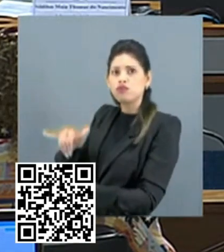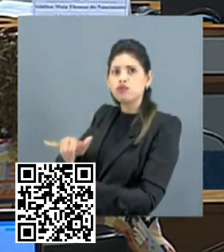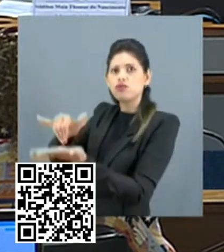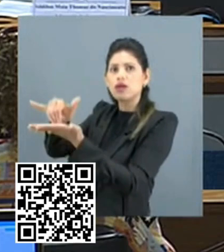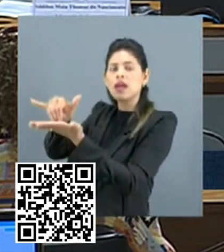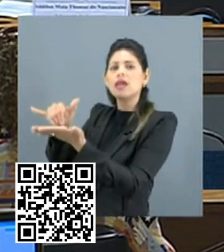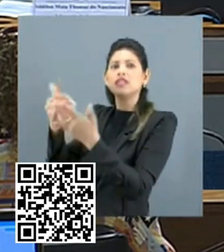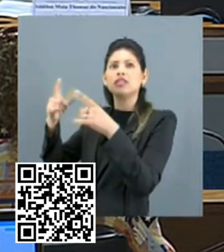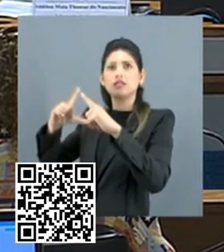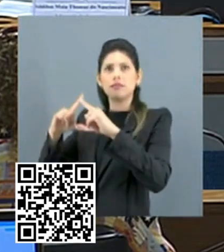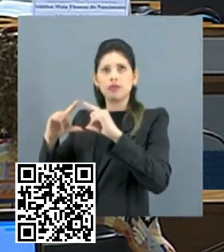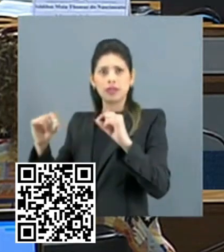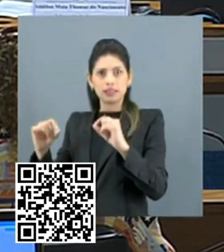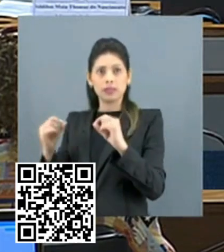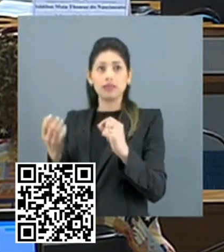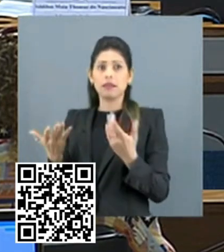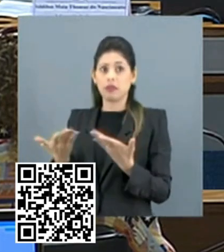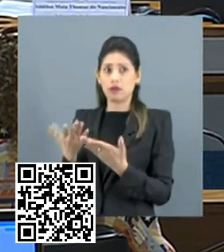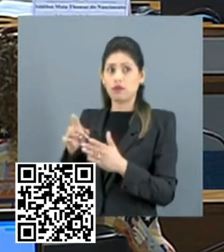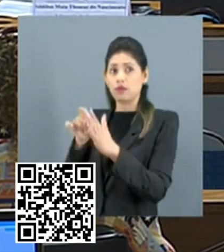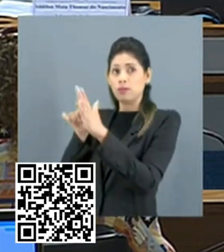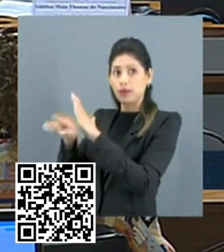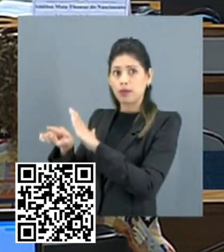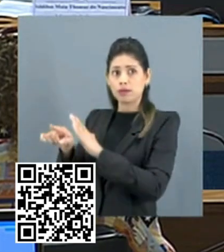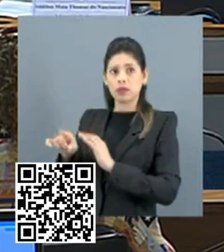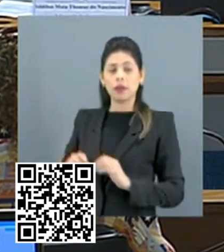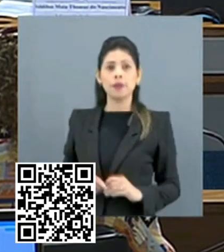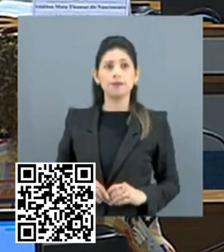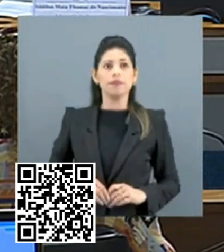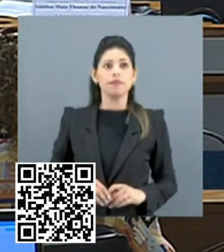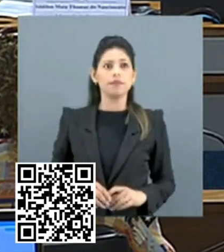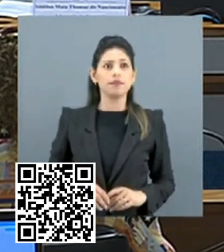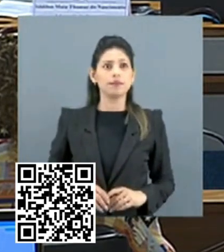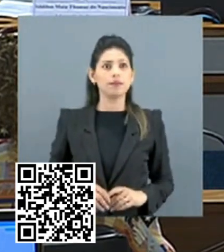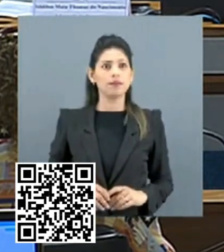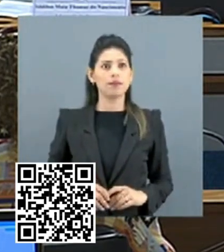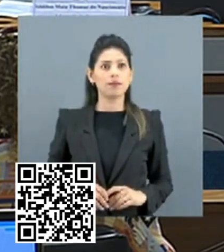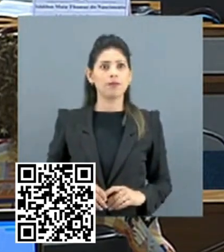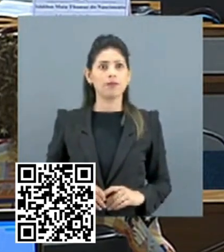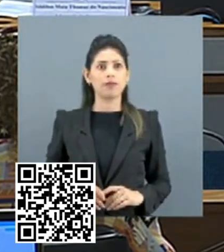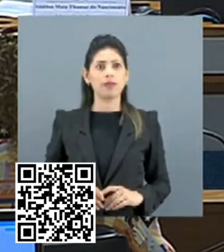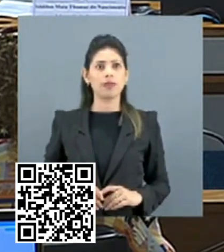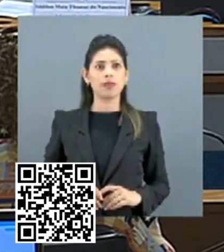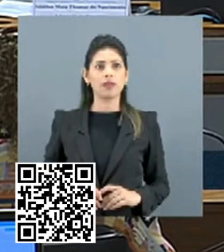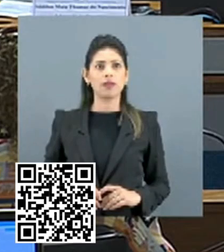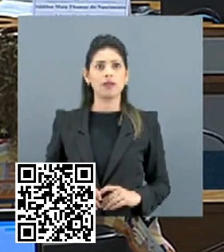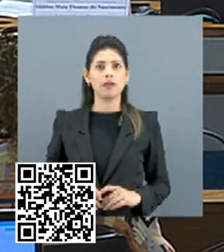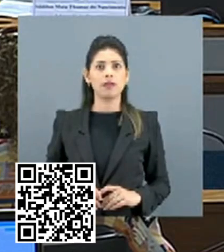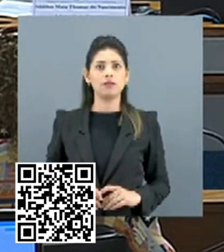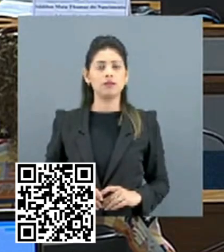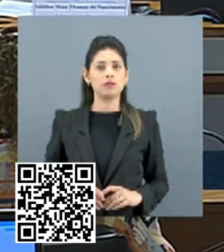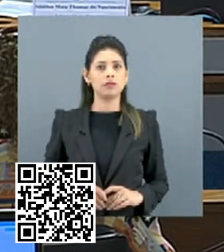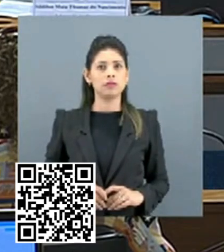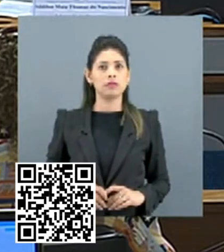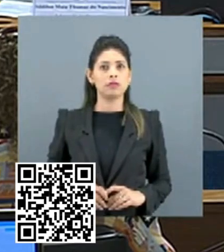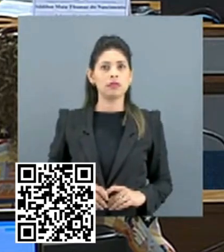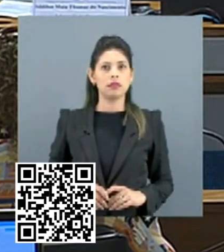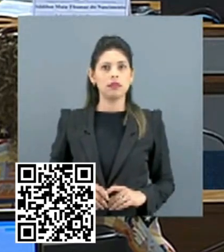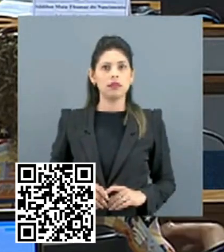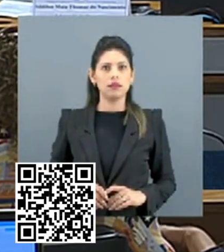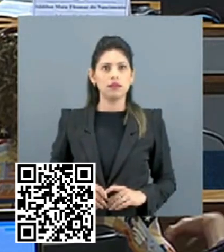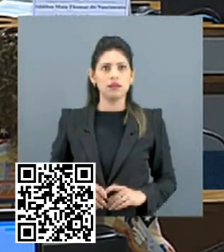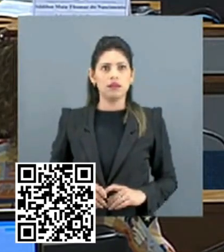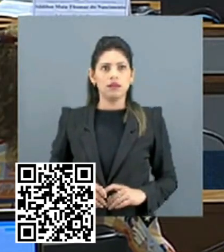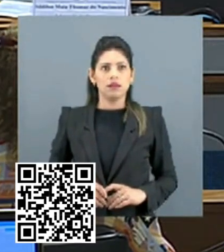aqui algumas perguntas. Não, só. E aí o senhor vai, conforme a situação, nos respondendo ou